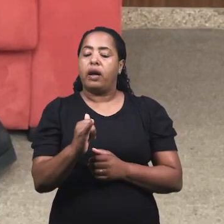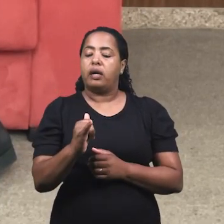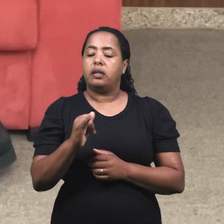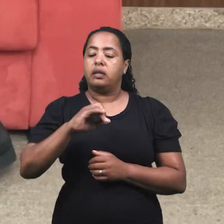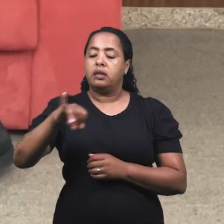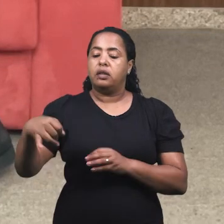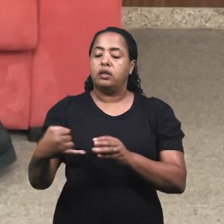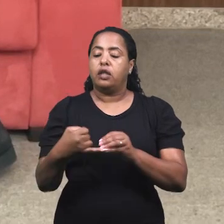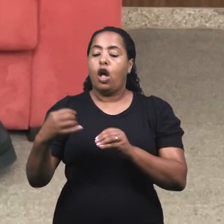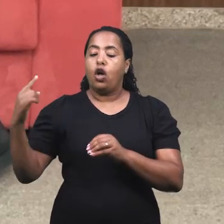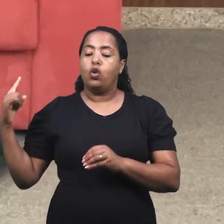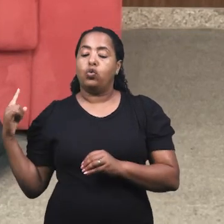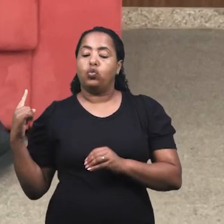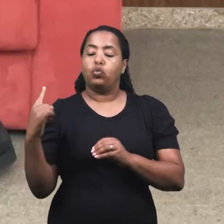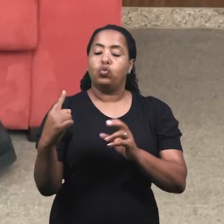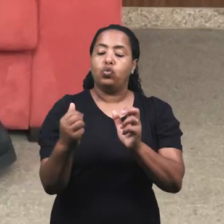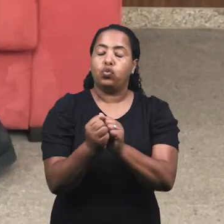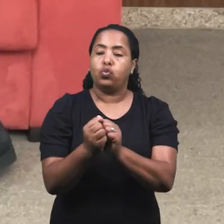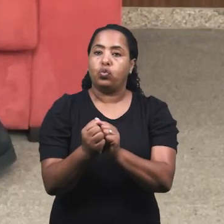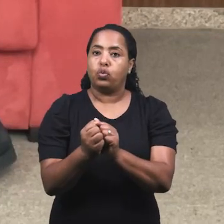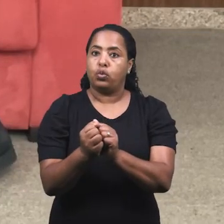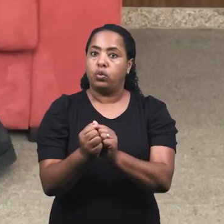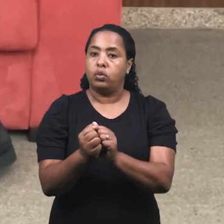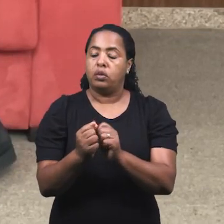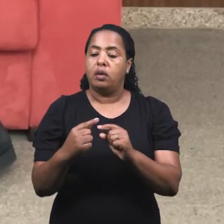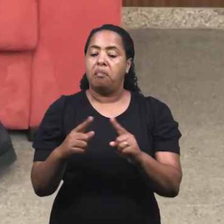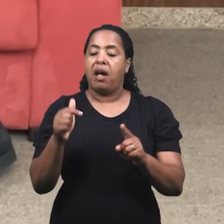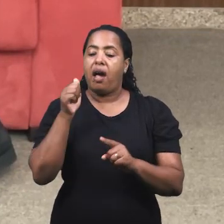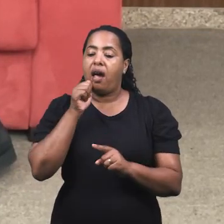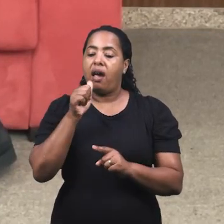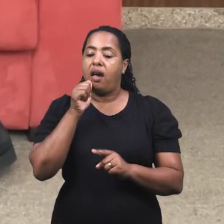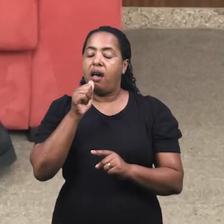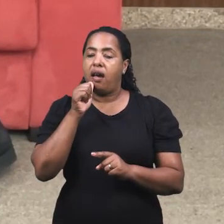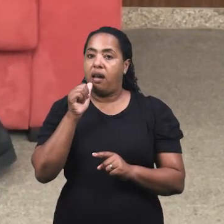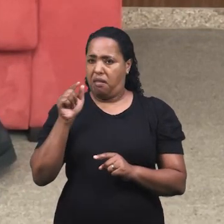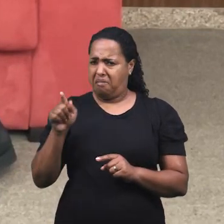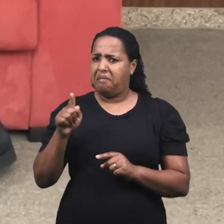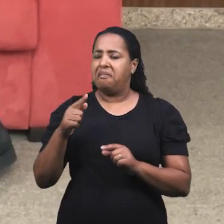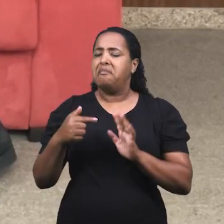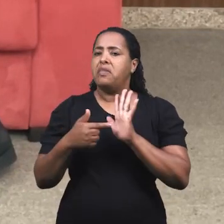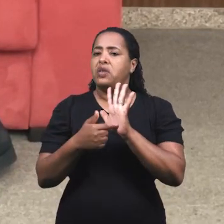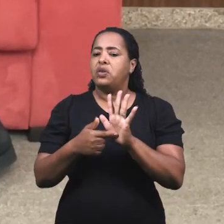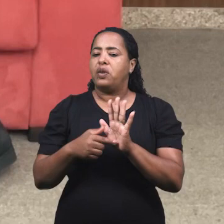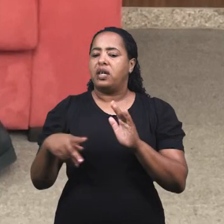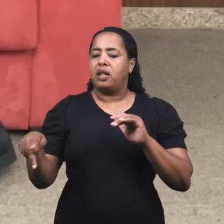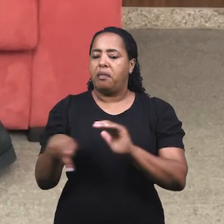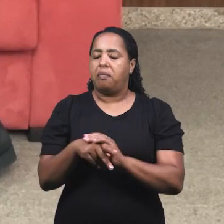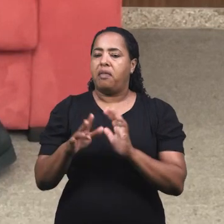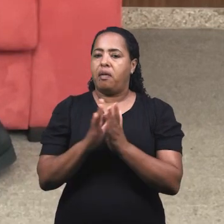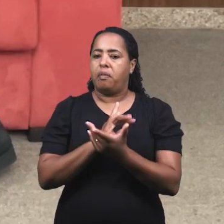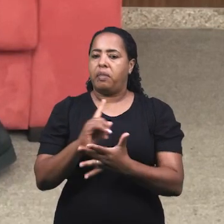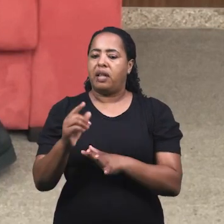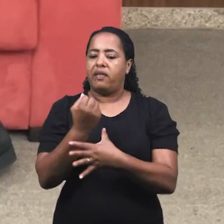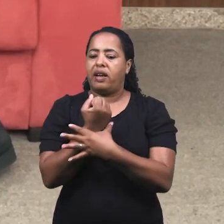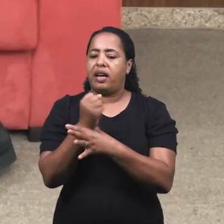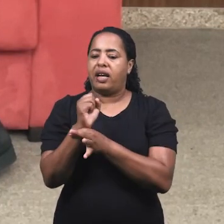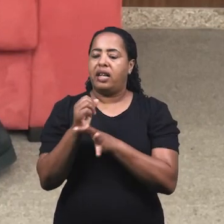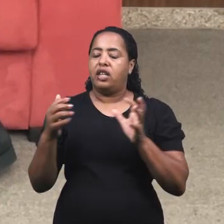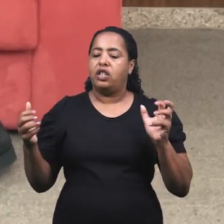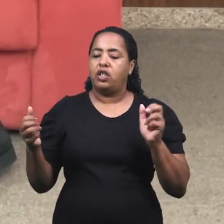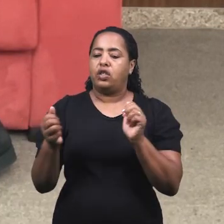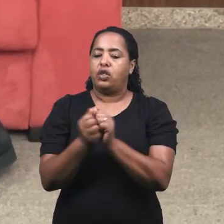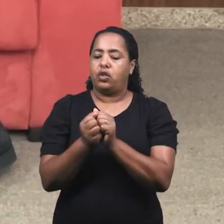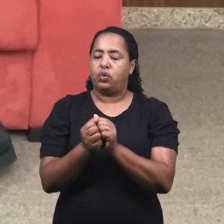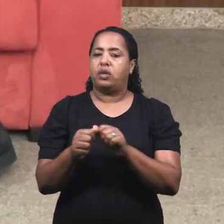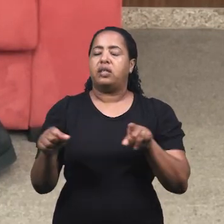a Josué que ele estaria com ele, o pai. Mas a irmã alcançou que na própria palavra a